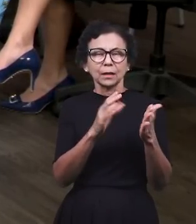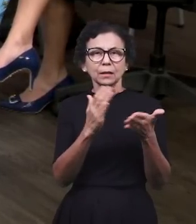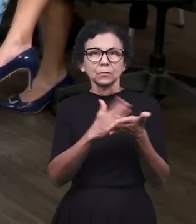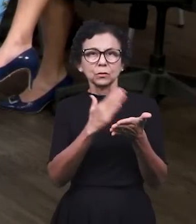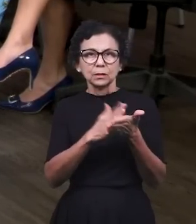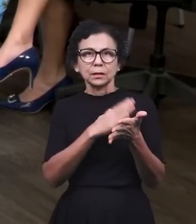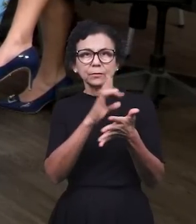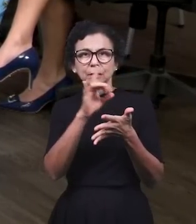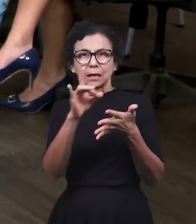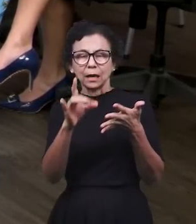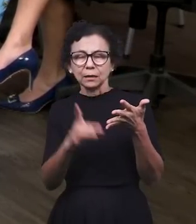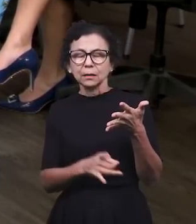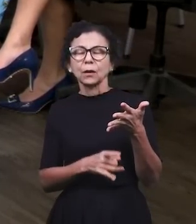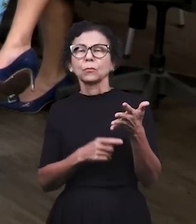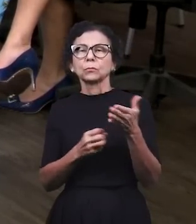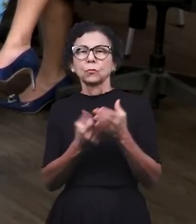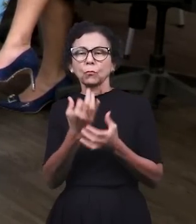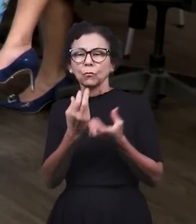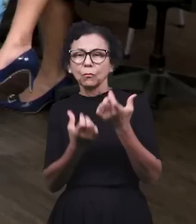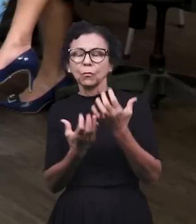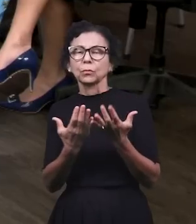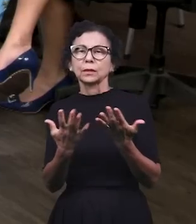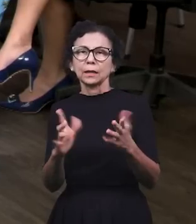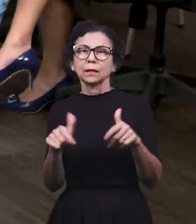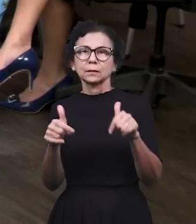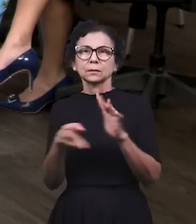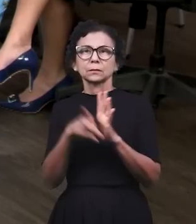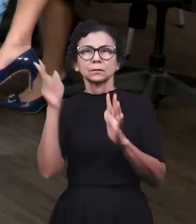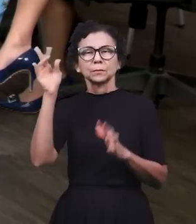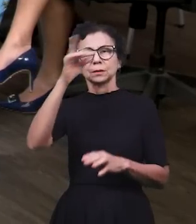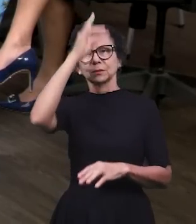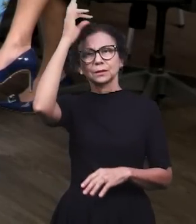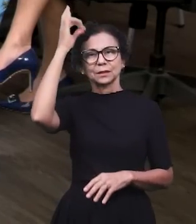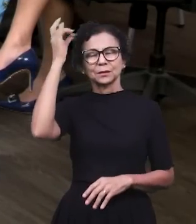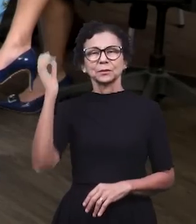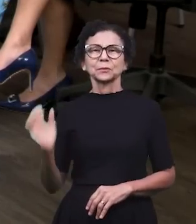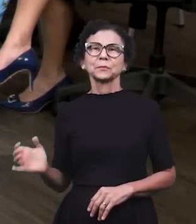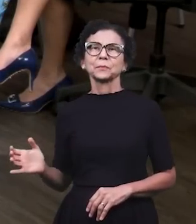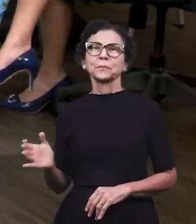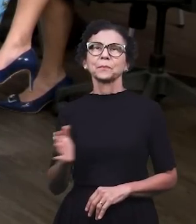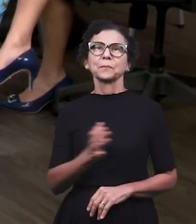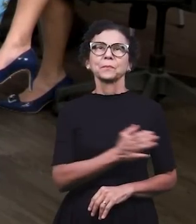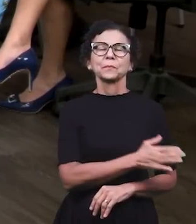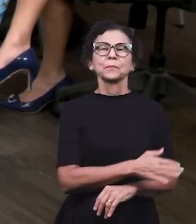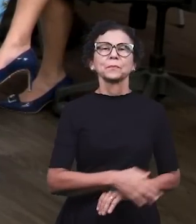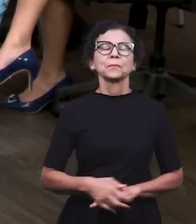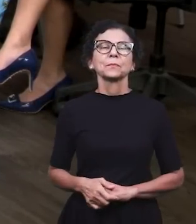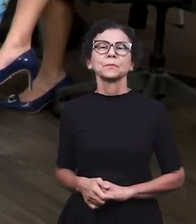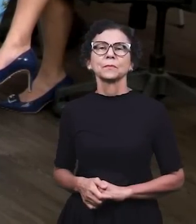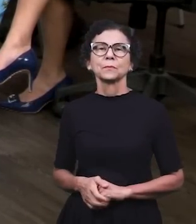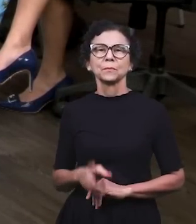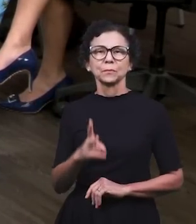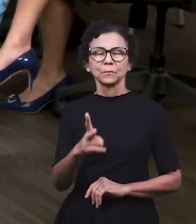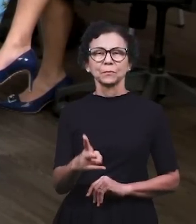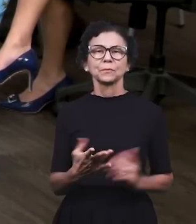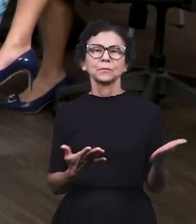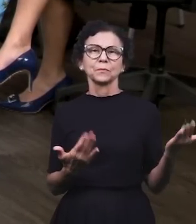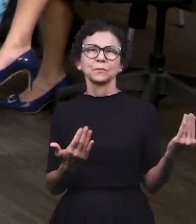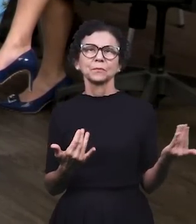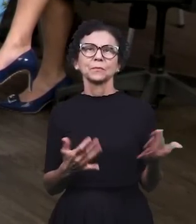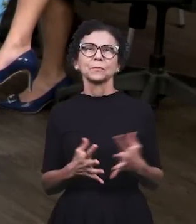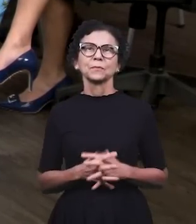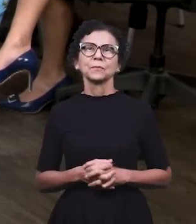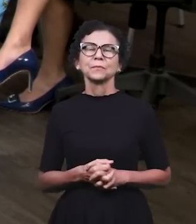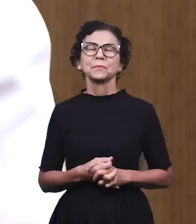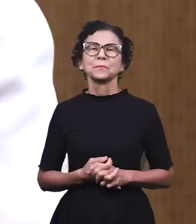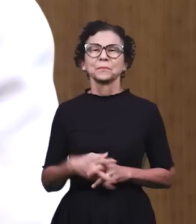Louvado seja o nome do Senhor. Muito bem. Tivemos aí a participação lá de Taguatinga. Vamos agora continuar com os nossos